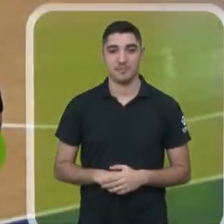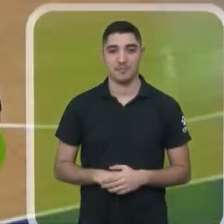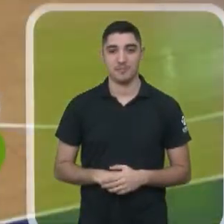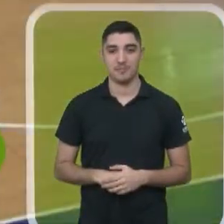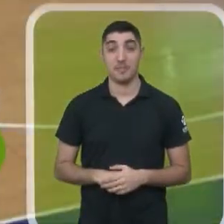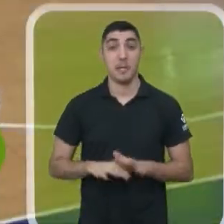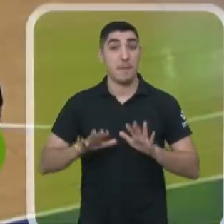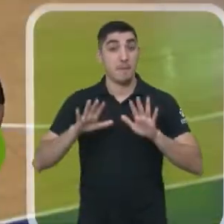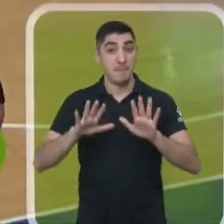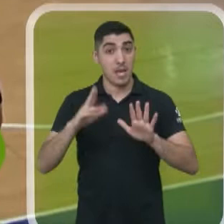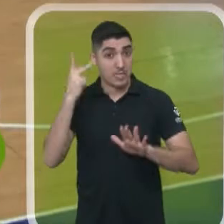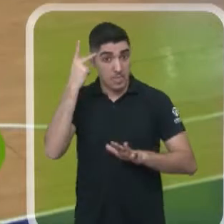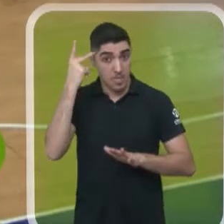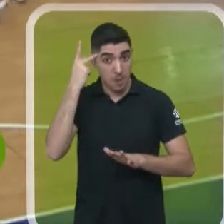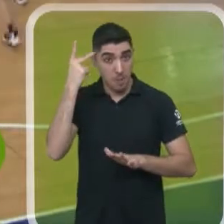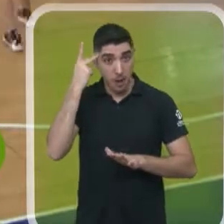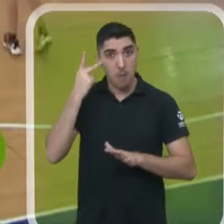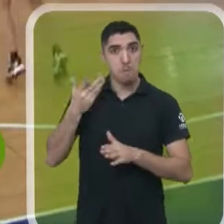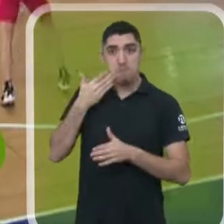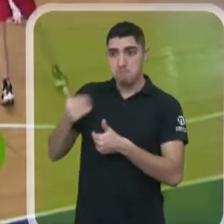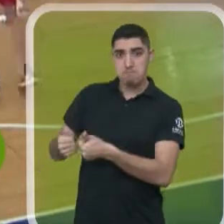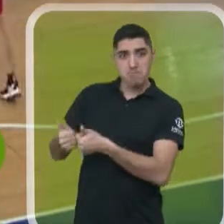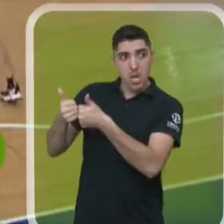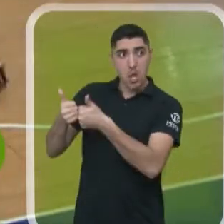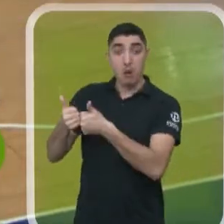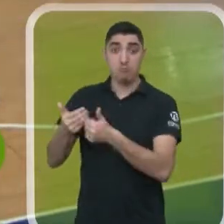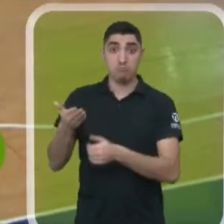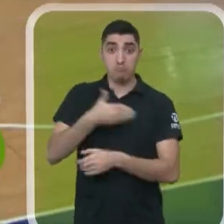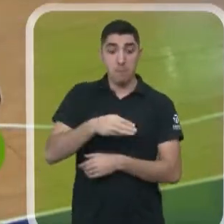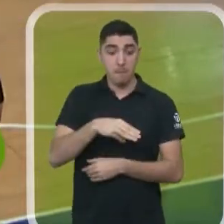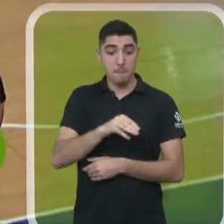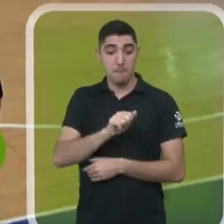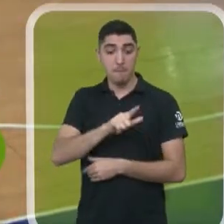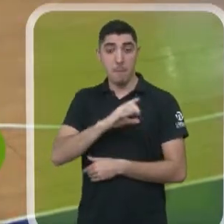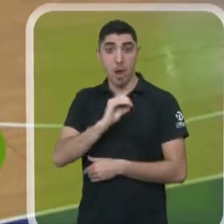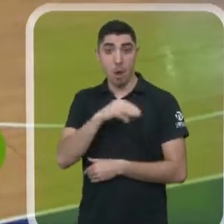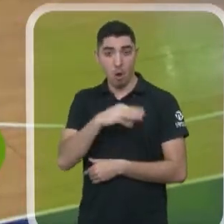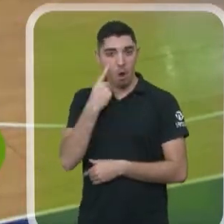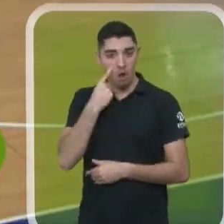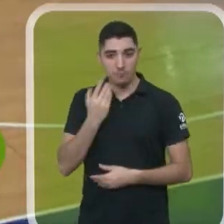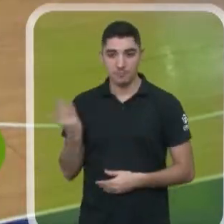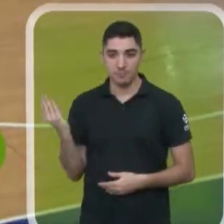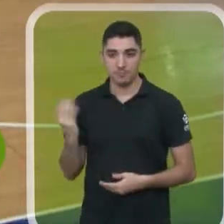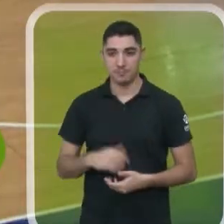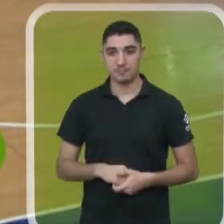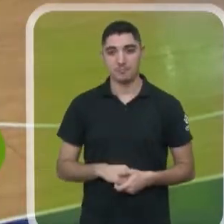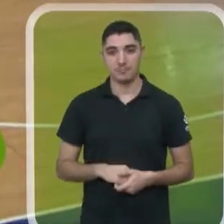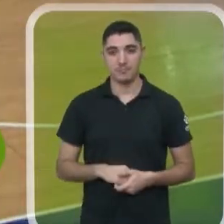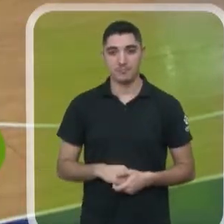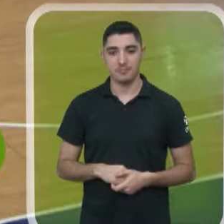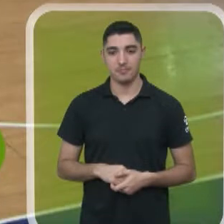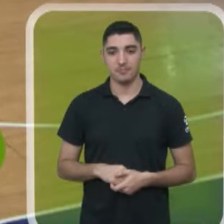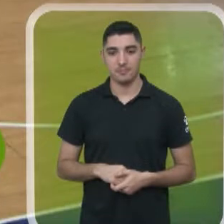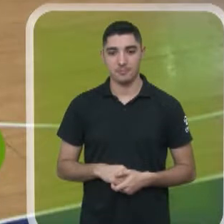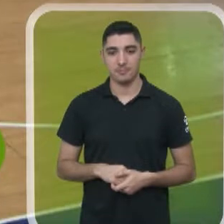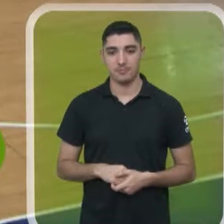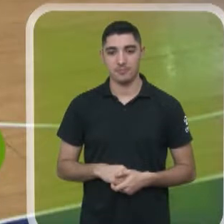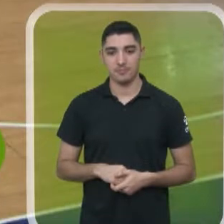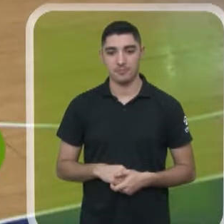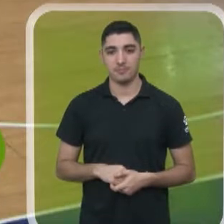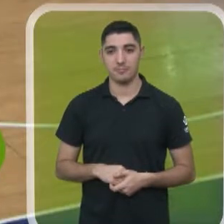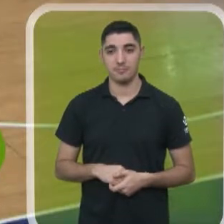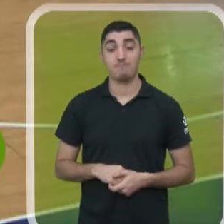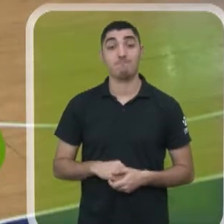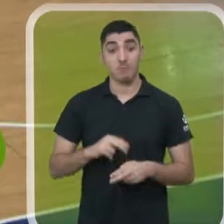porém o São Paulo continuou melhor e Malcom Miller anotou mais dois e sofreu a falta convertendo o lance livre de bonificação